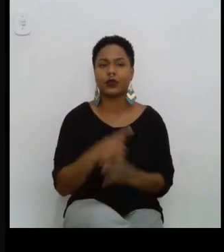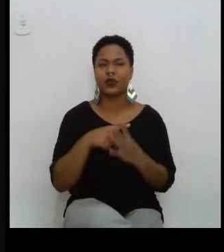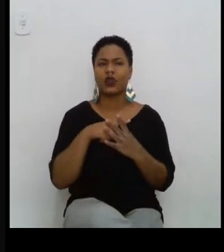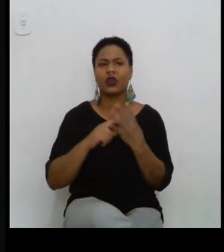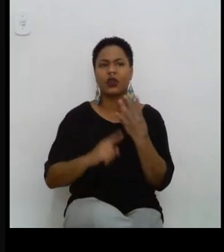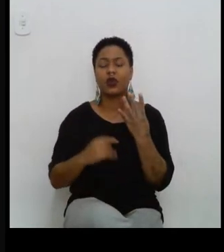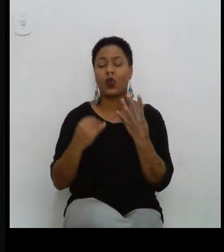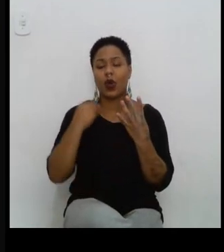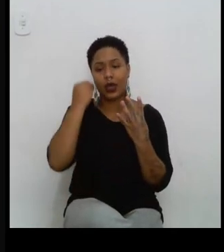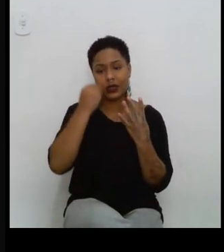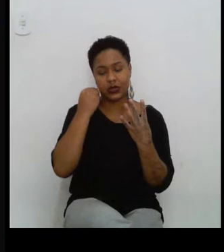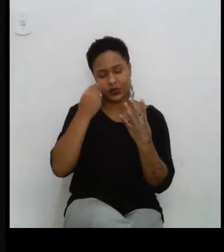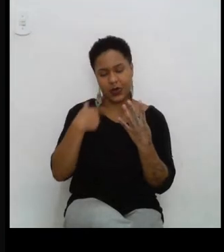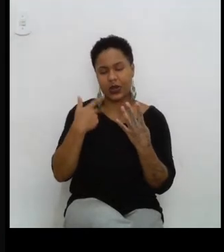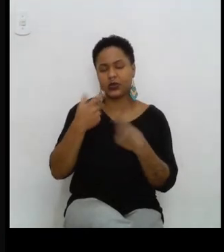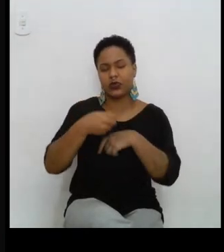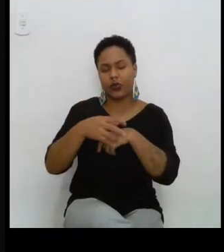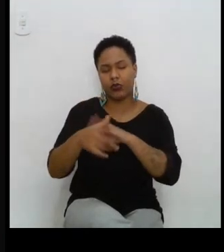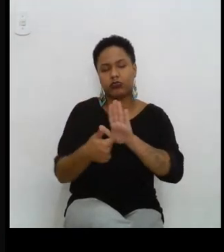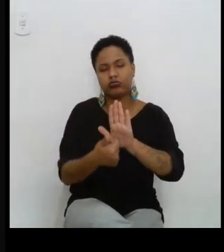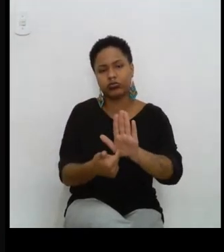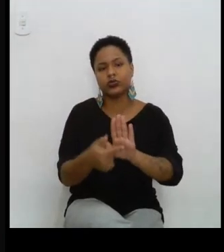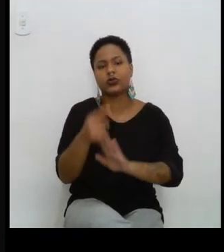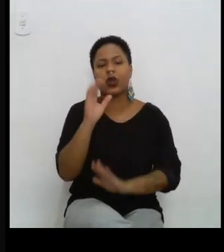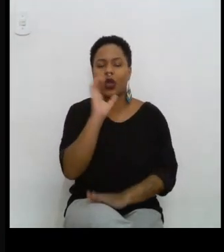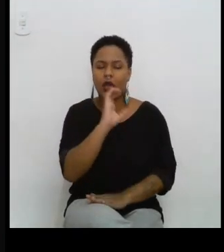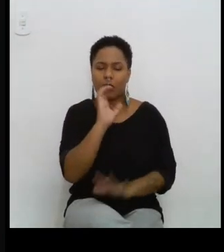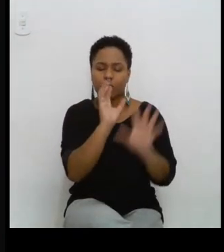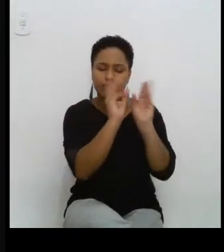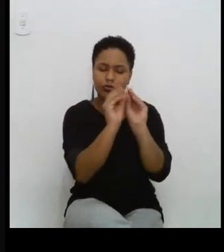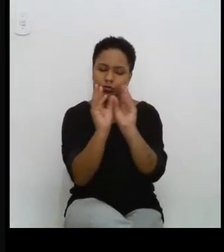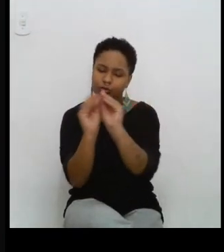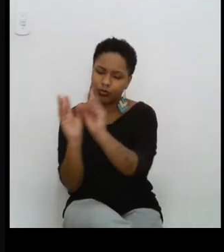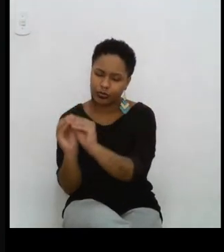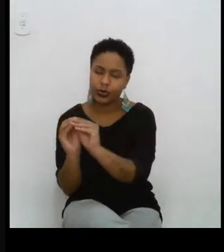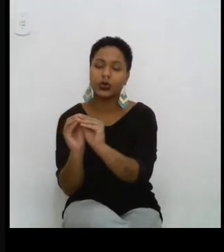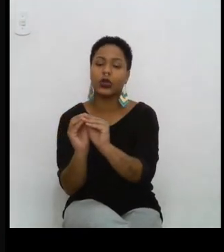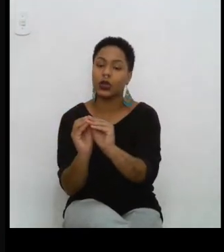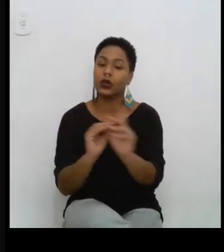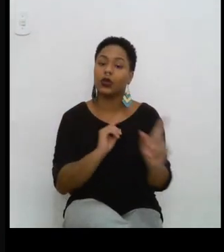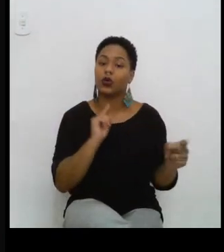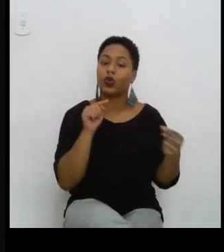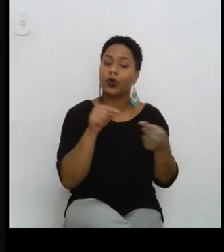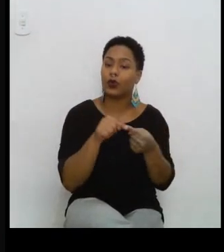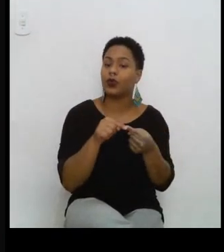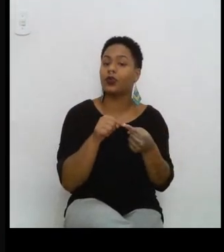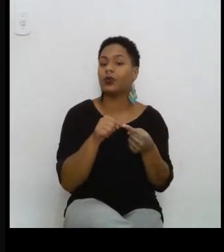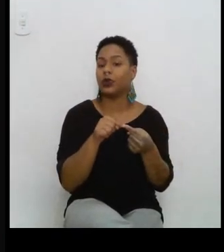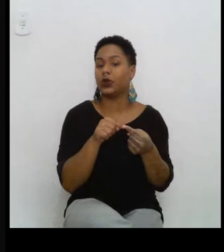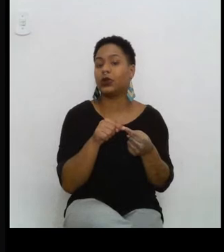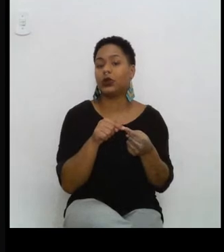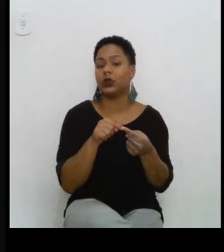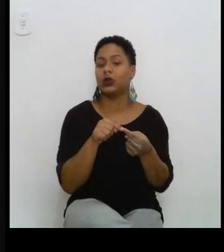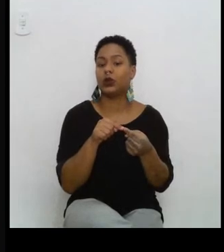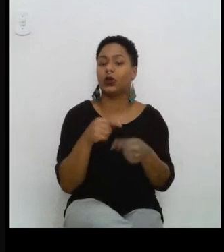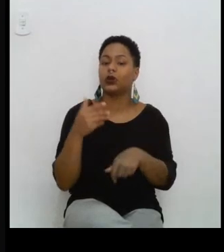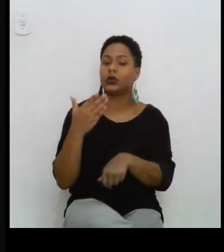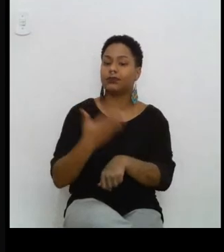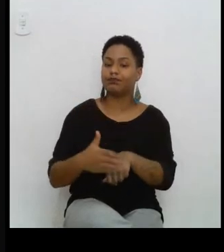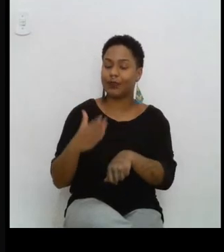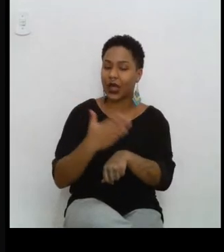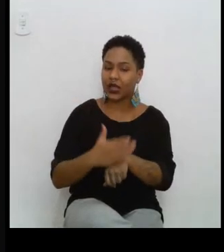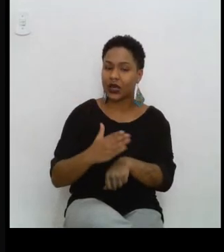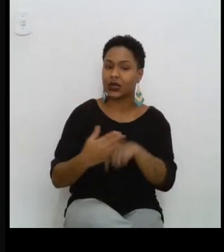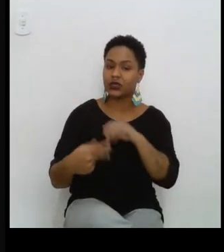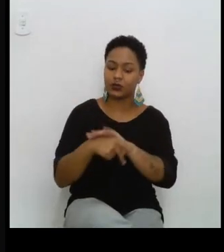então que eu vou falar que eu vou apresentar muito brevemente assim é tem a ver com essa prática desse